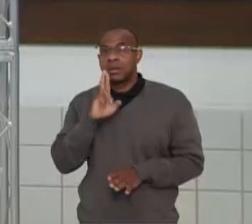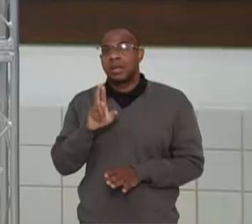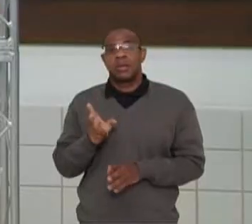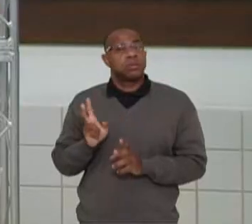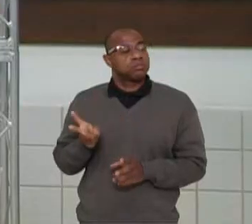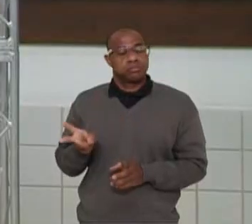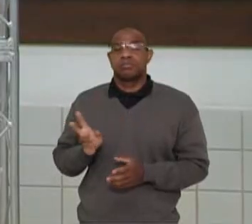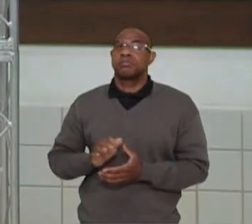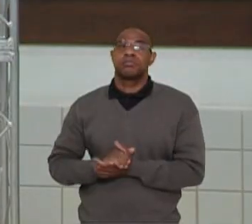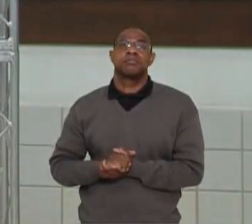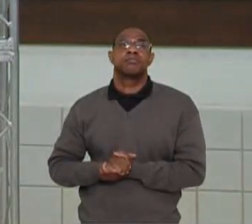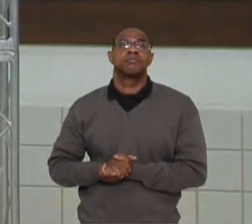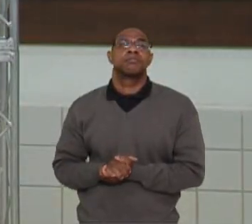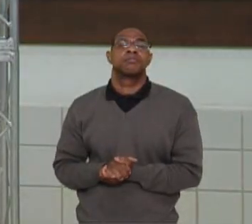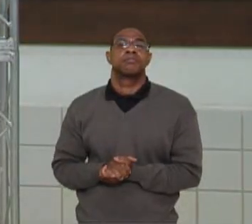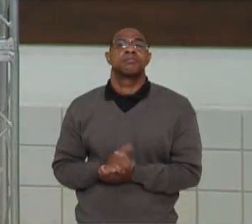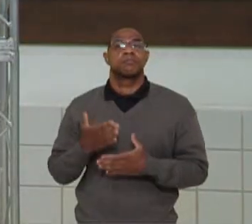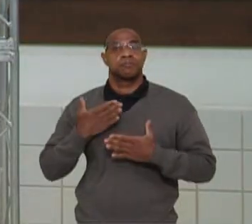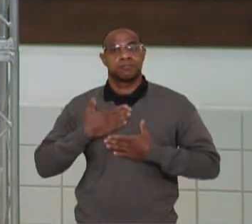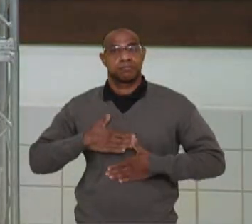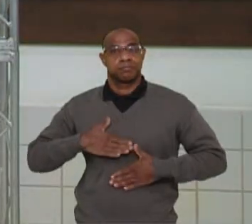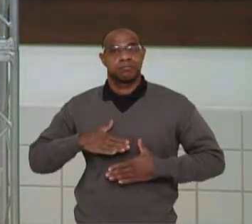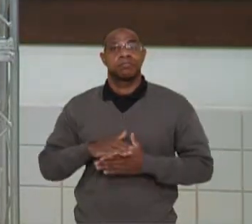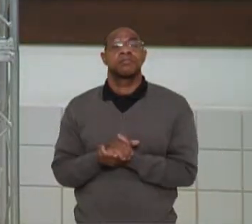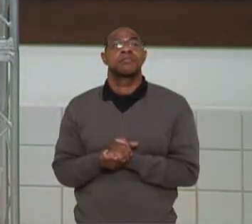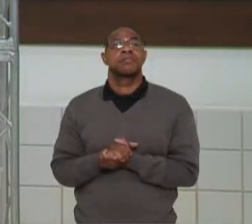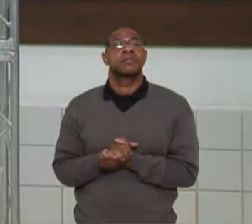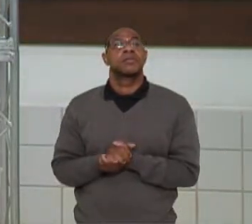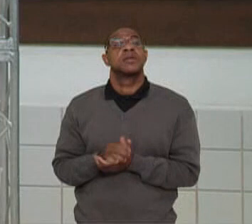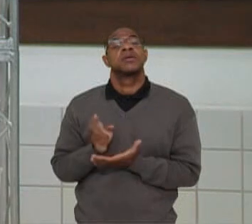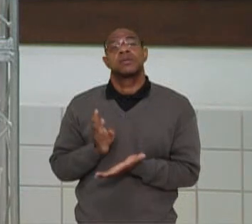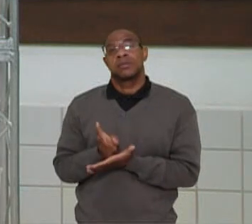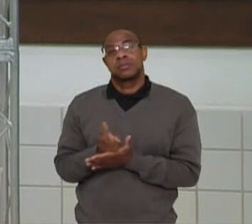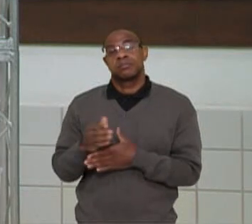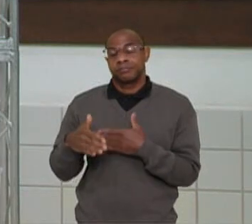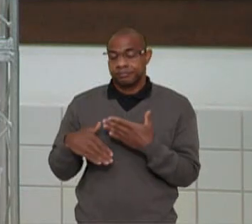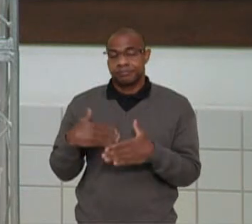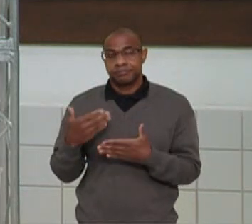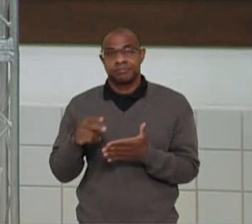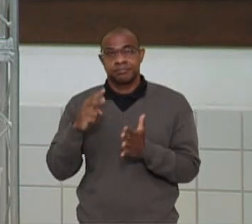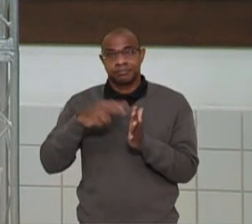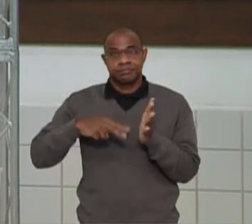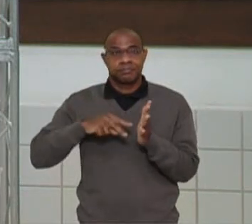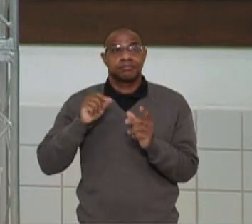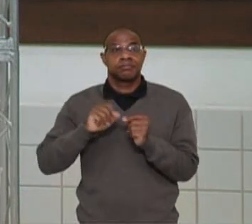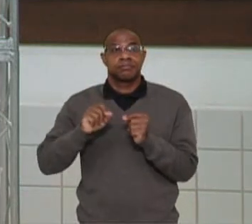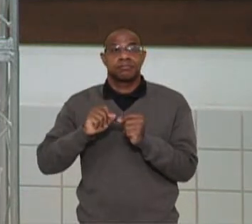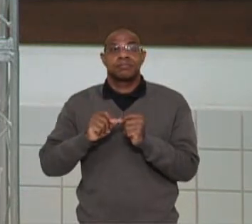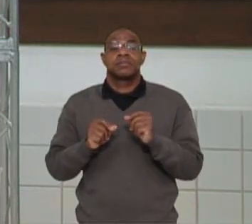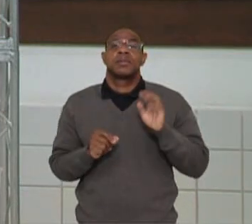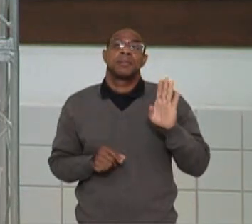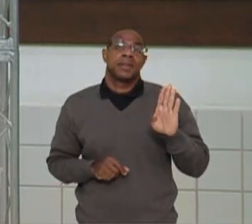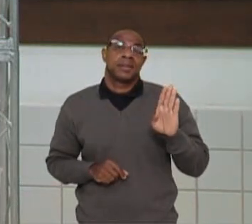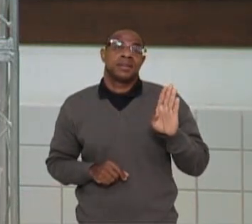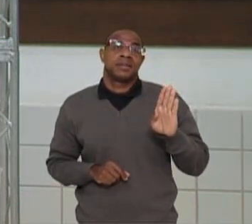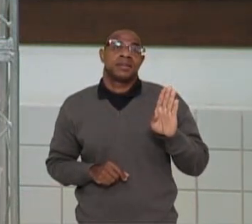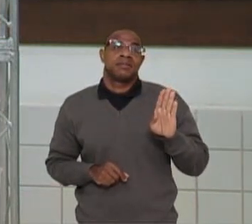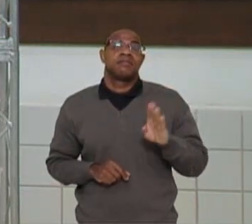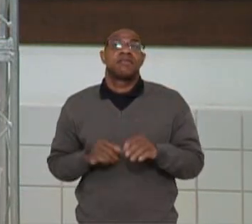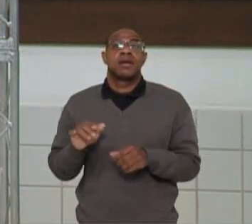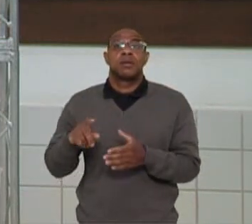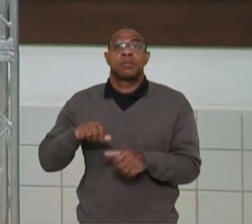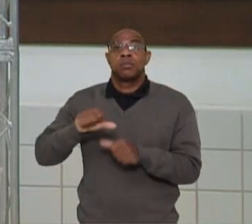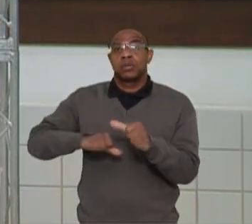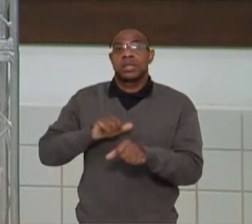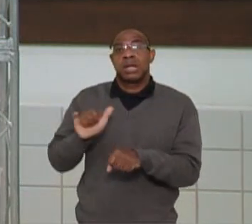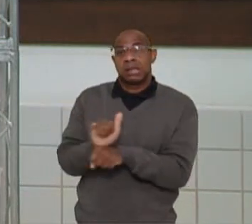Tá? Tranquilo? Eu vou continuar então agora para fazer a letra B. A gente vai mudar um pouquinho a estratégia, mas é